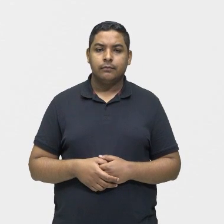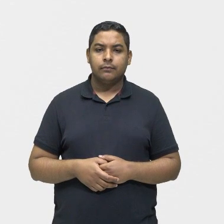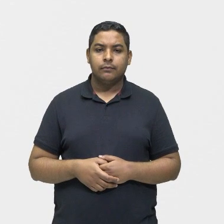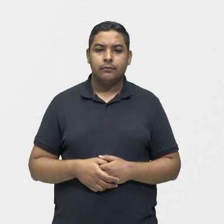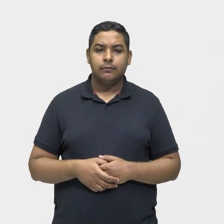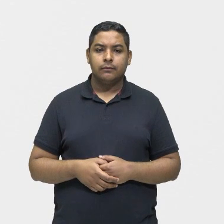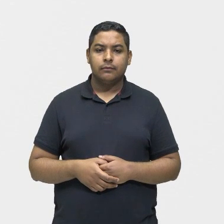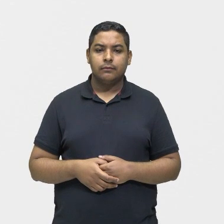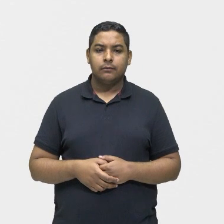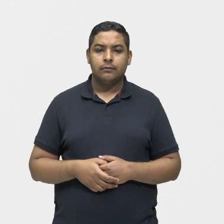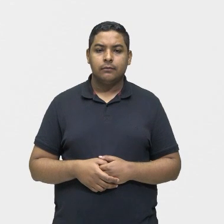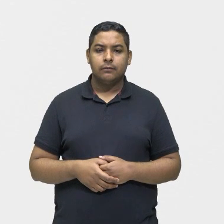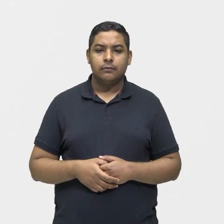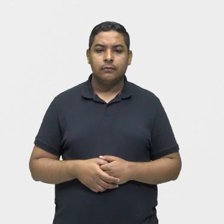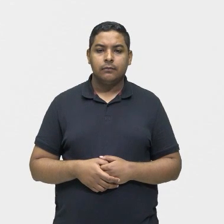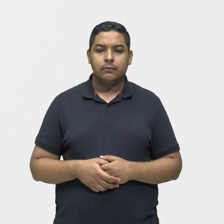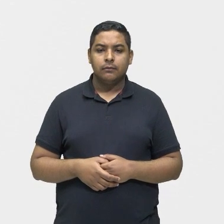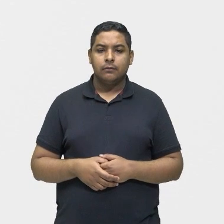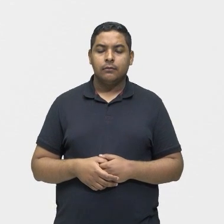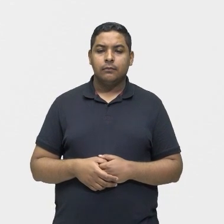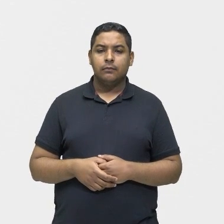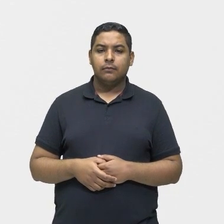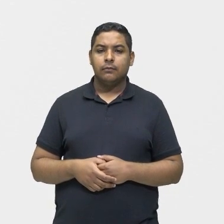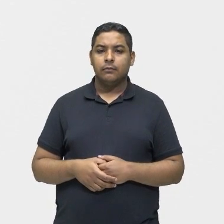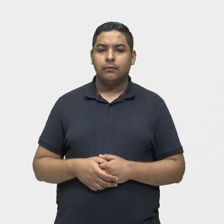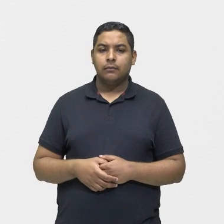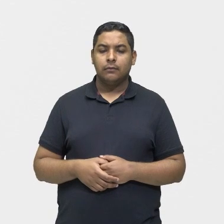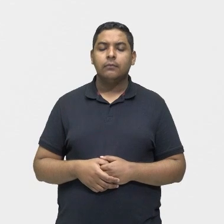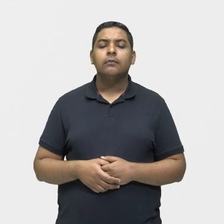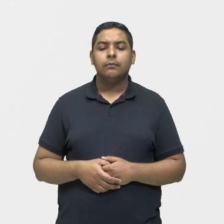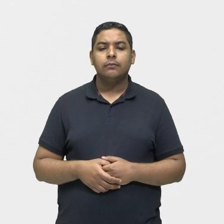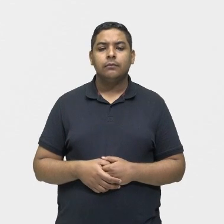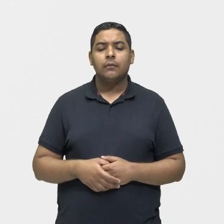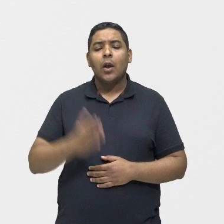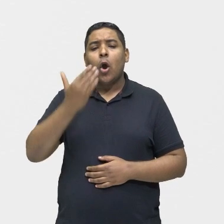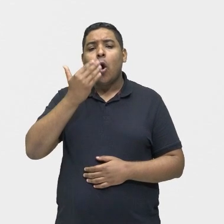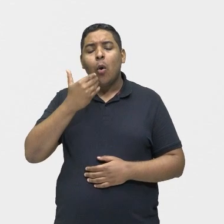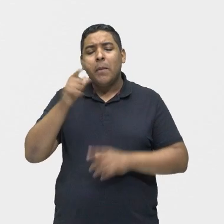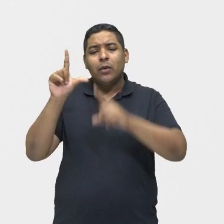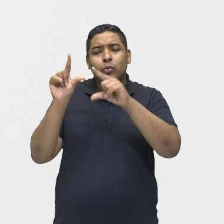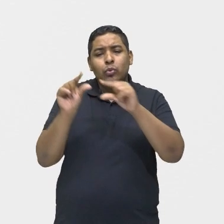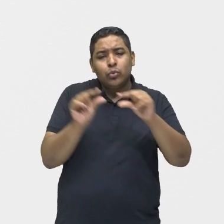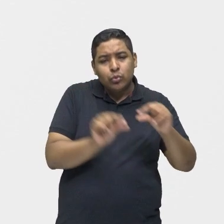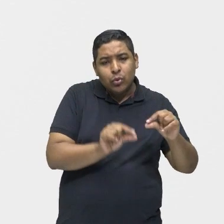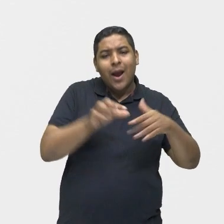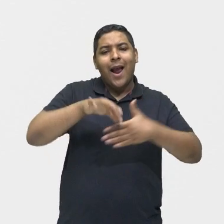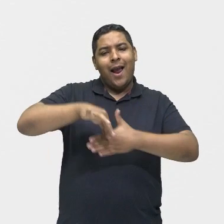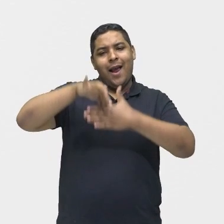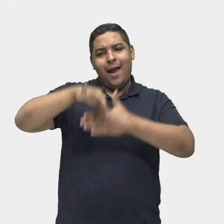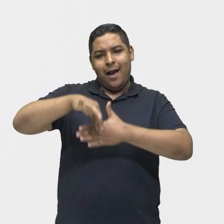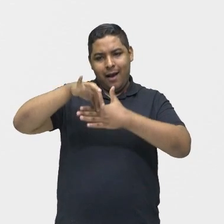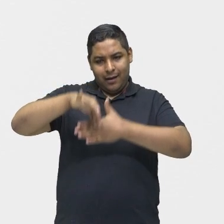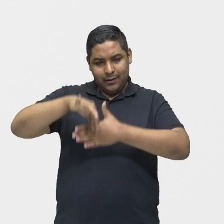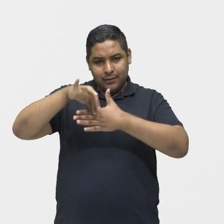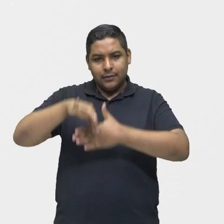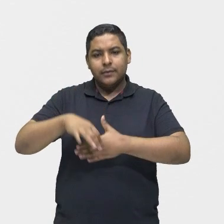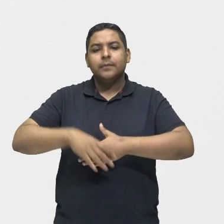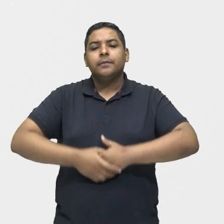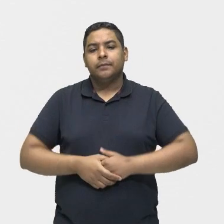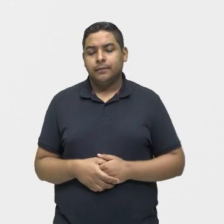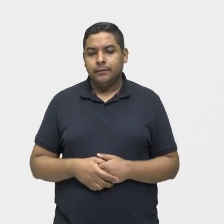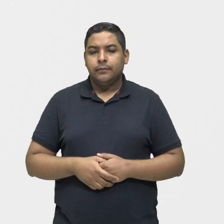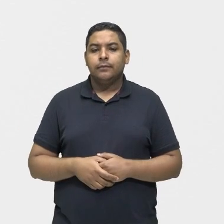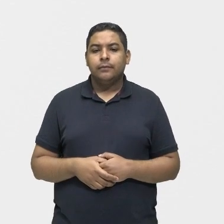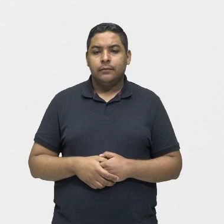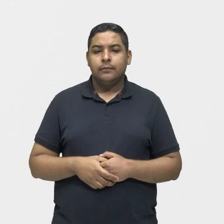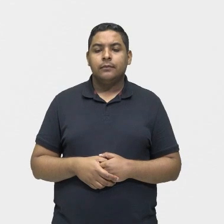consuming less beef, consumir menos carne. Beef, então, é carne, né? E